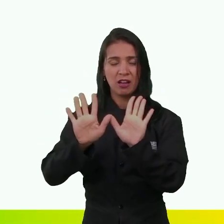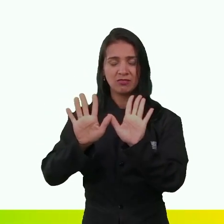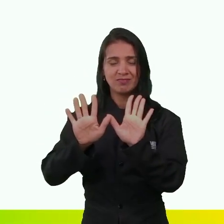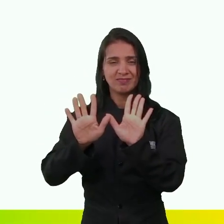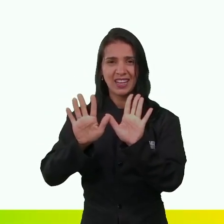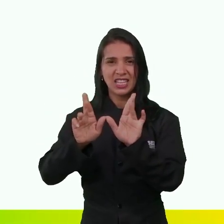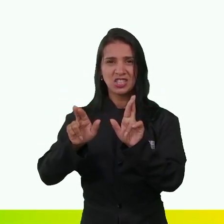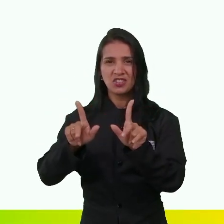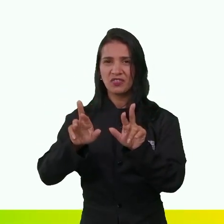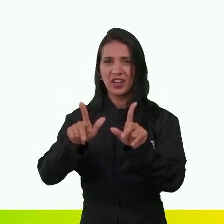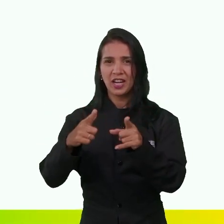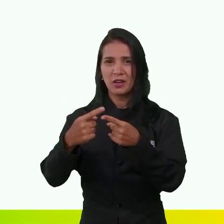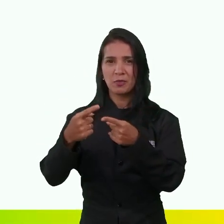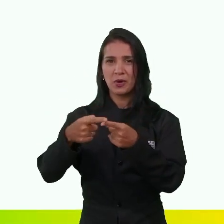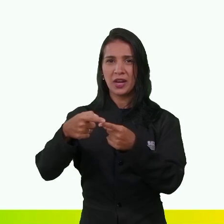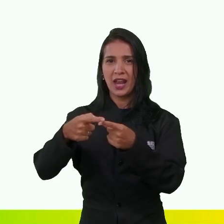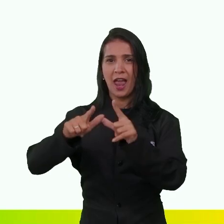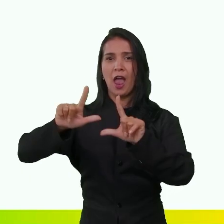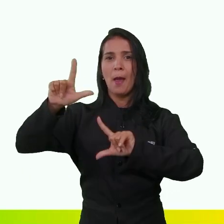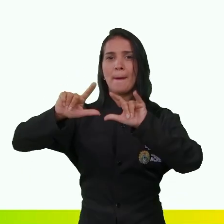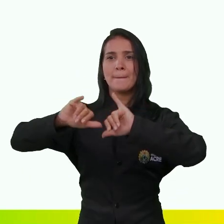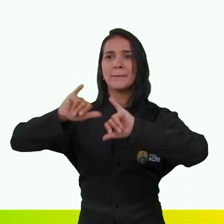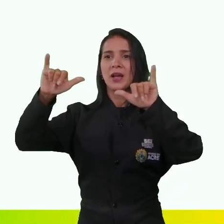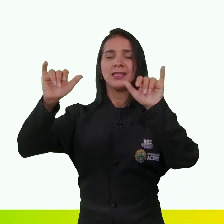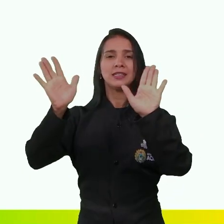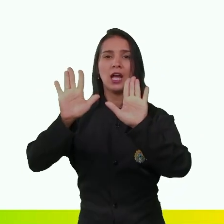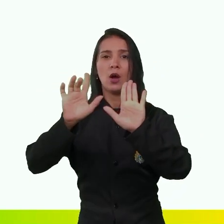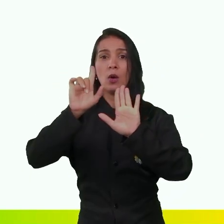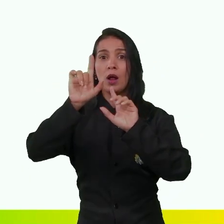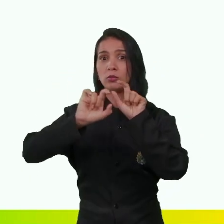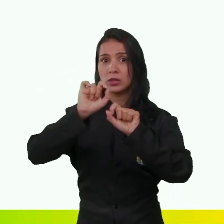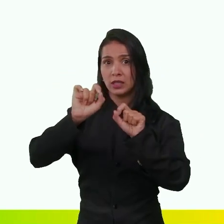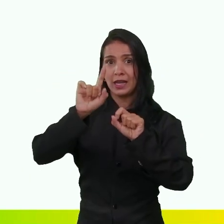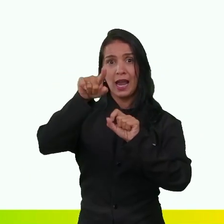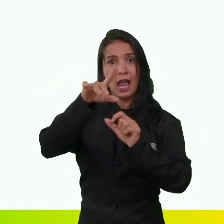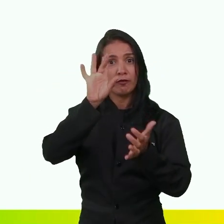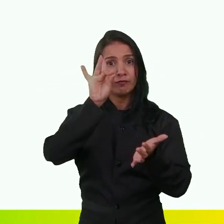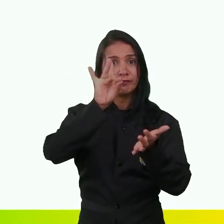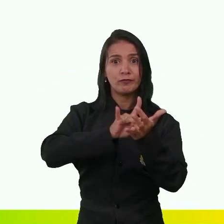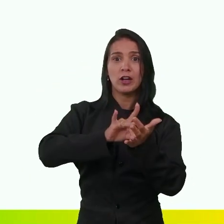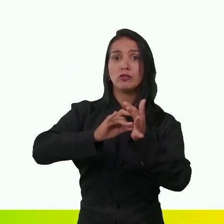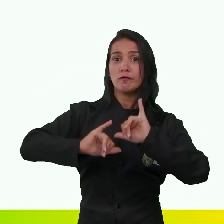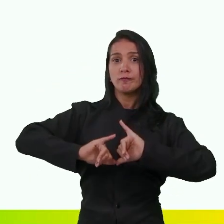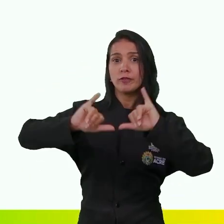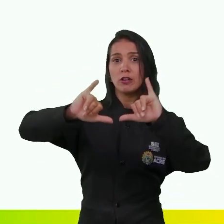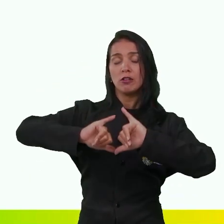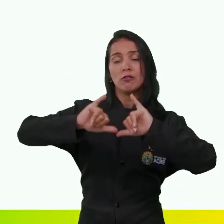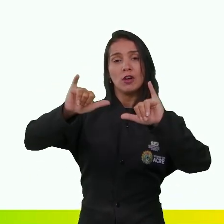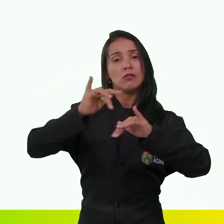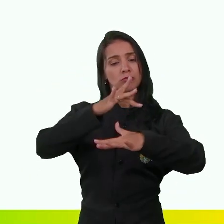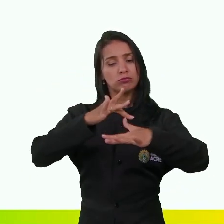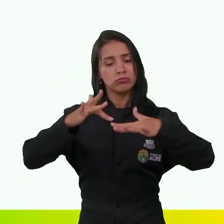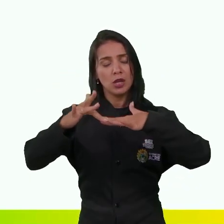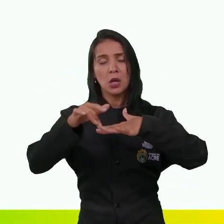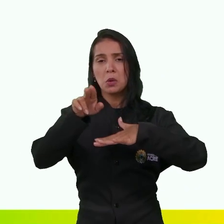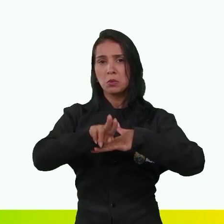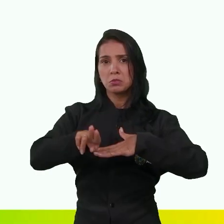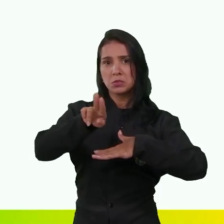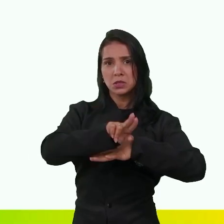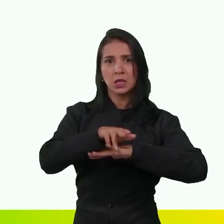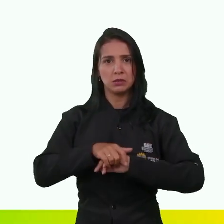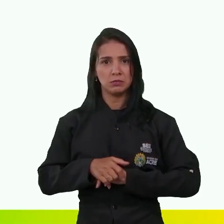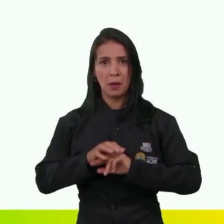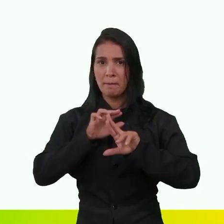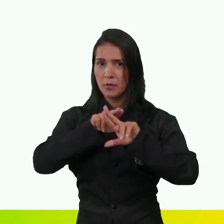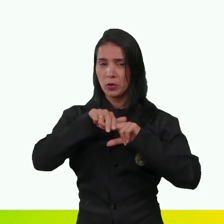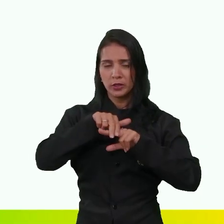não era uma notícia, era um fato que foi falado informalmente pelas redes sociais. Então, aqui também nós não